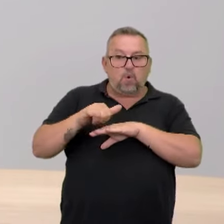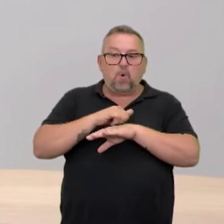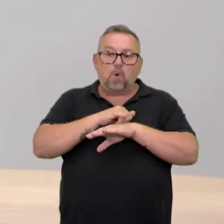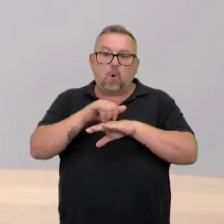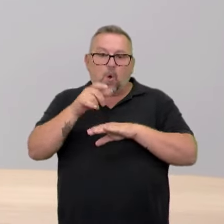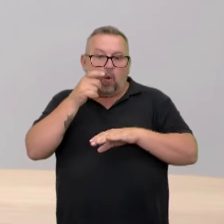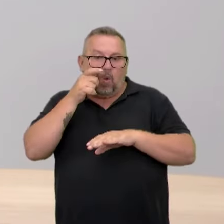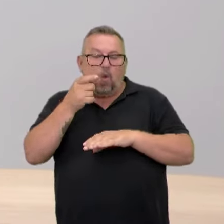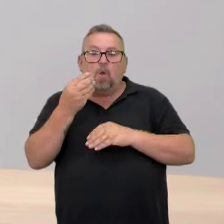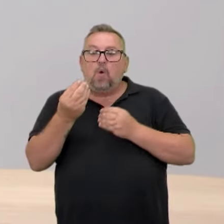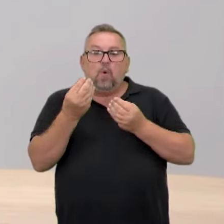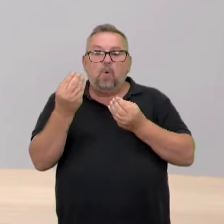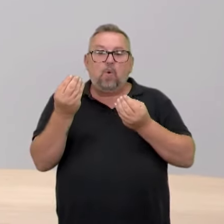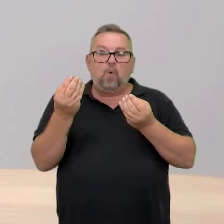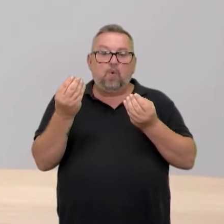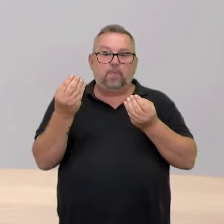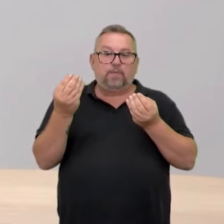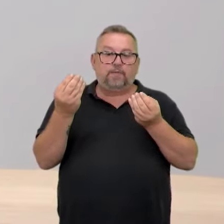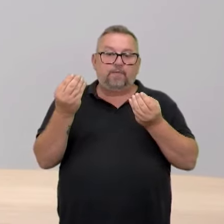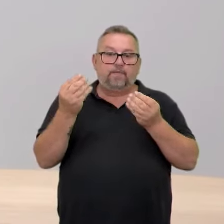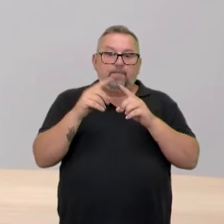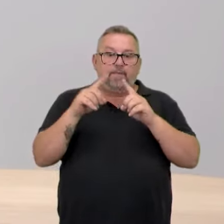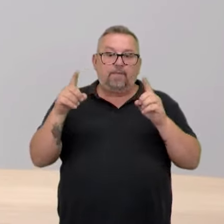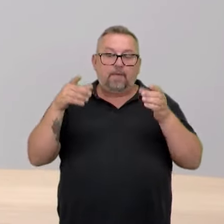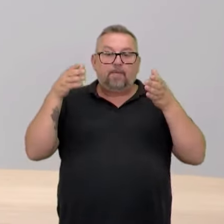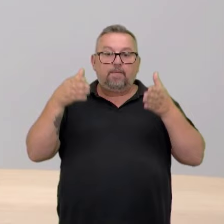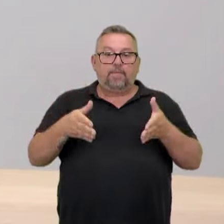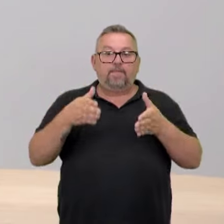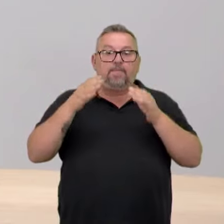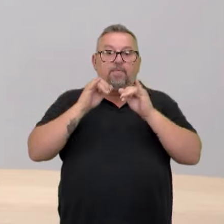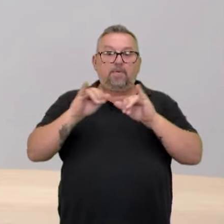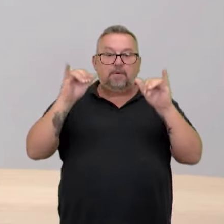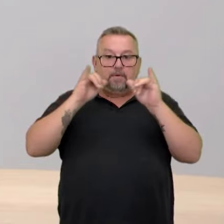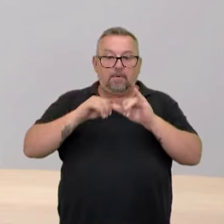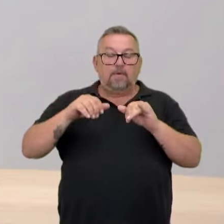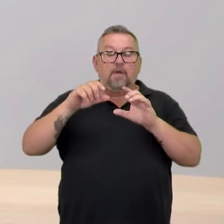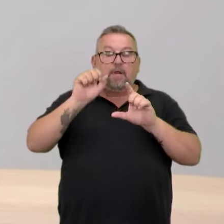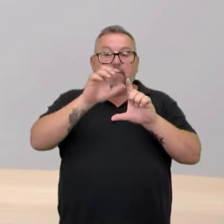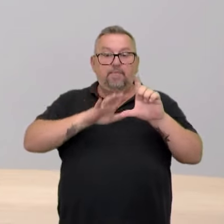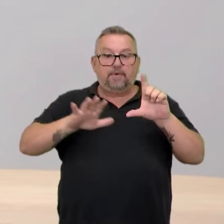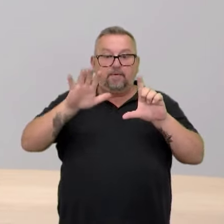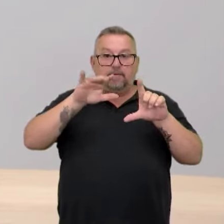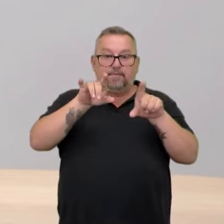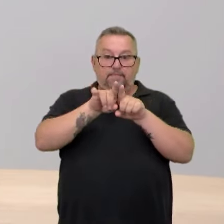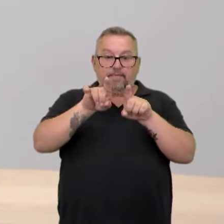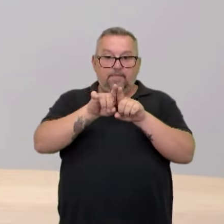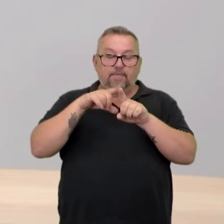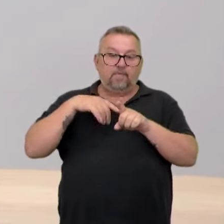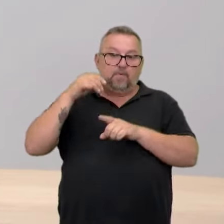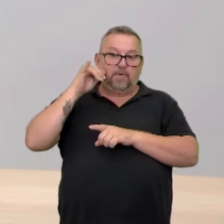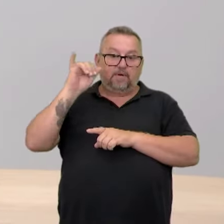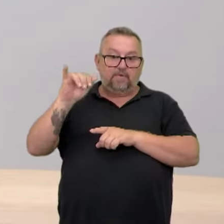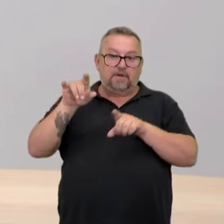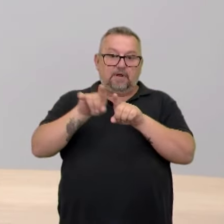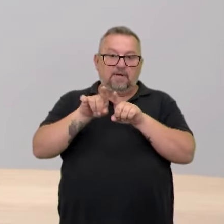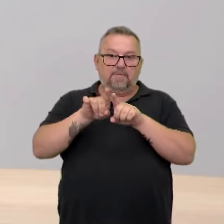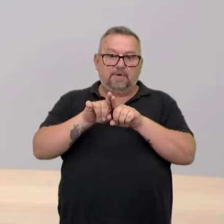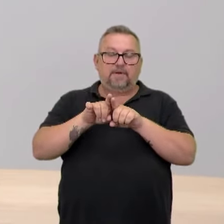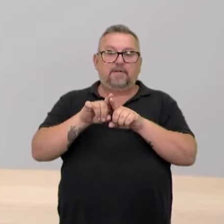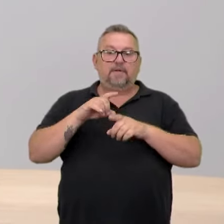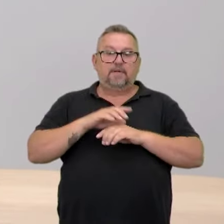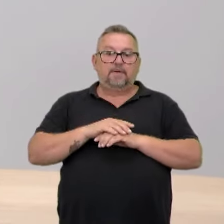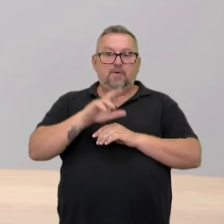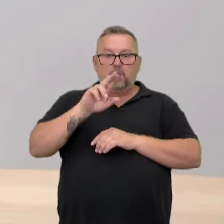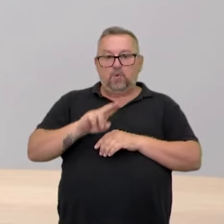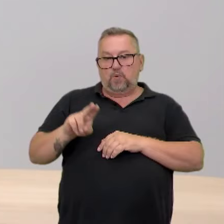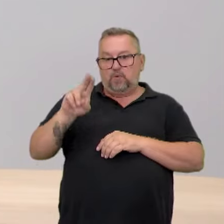observar como é que funciona a abordagem de notícias nas mídias e para evitar monopolização,